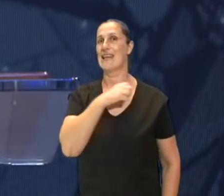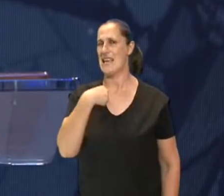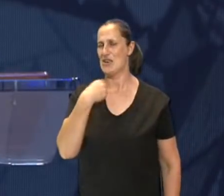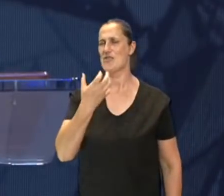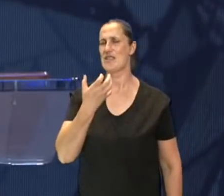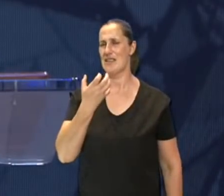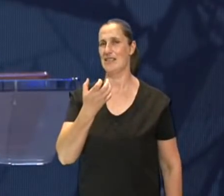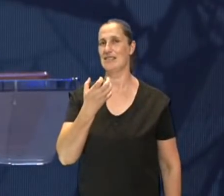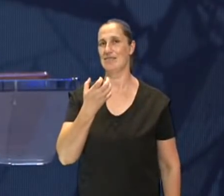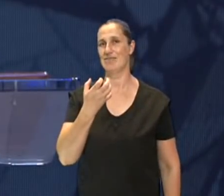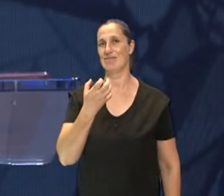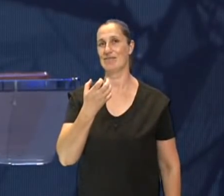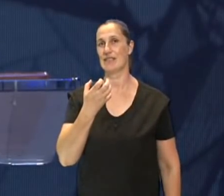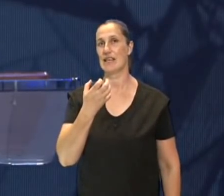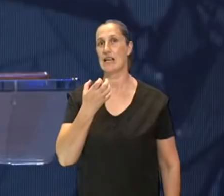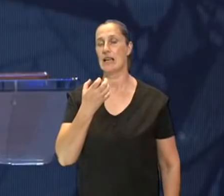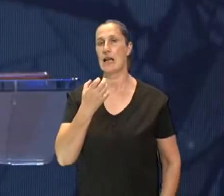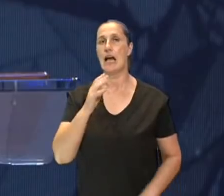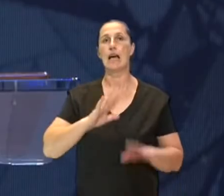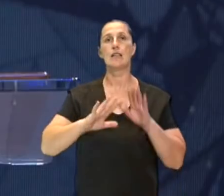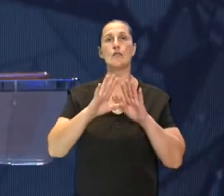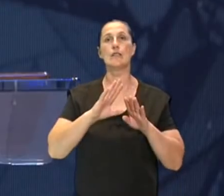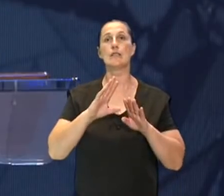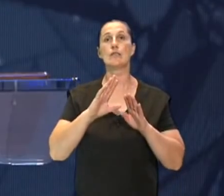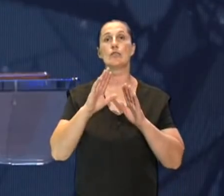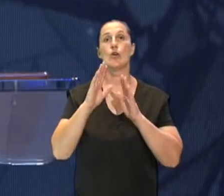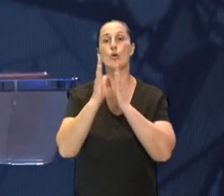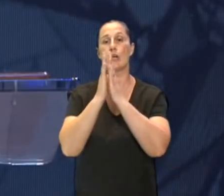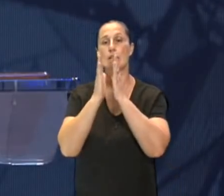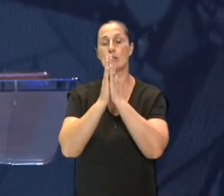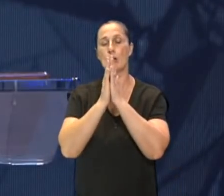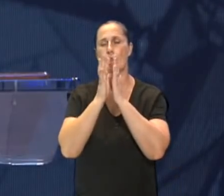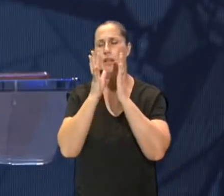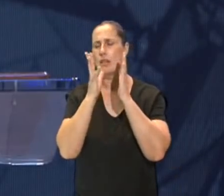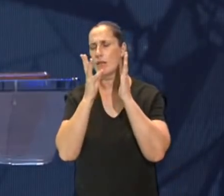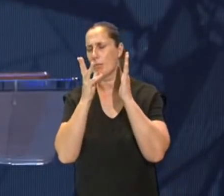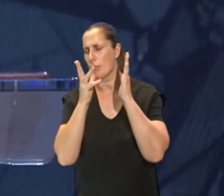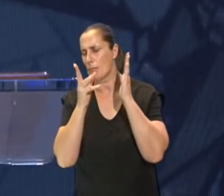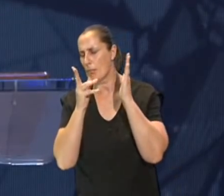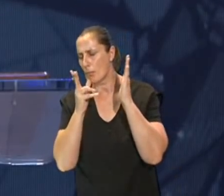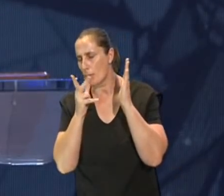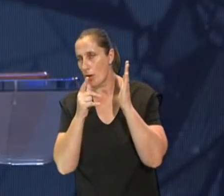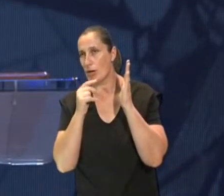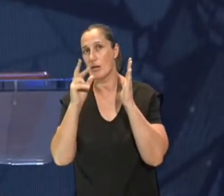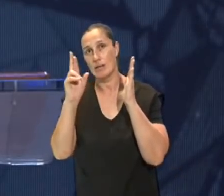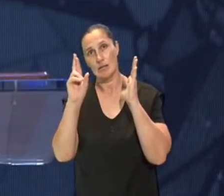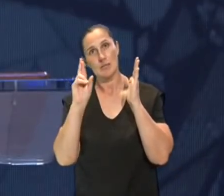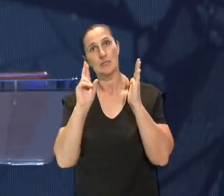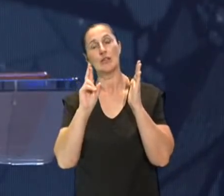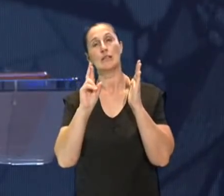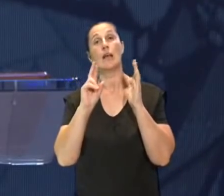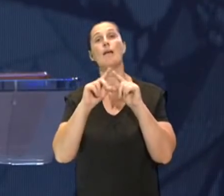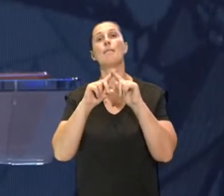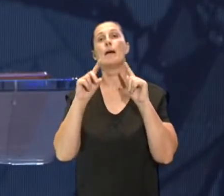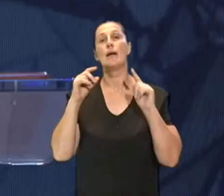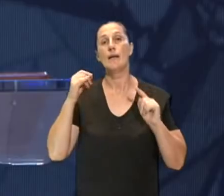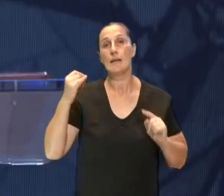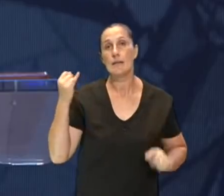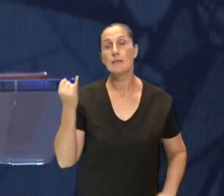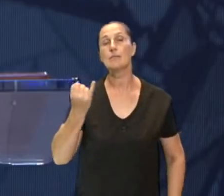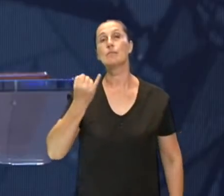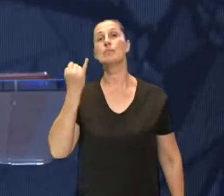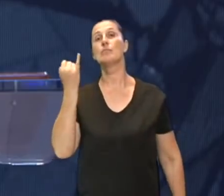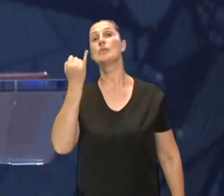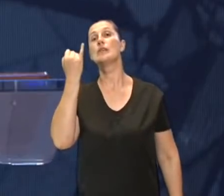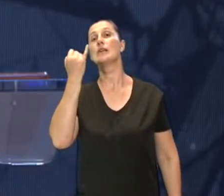Porque algumas das orações levam anos para serem respondidas. Mas o importante é que cada vez que